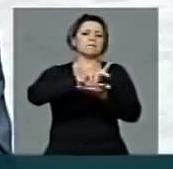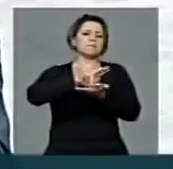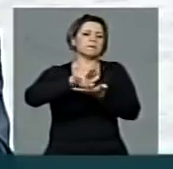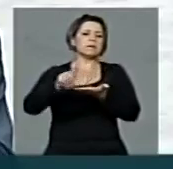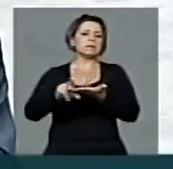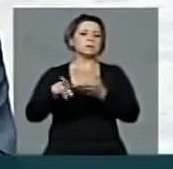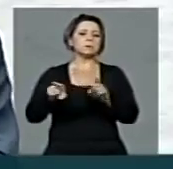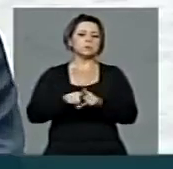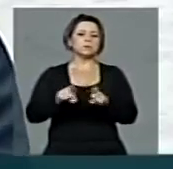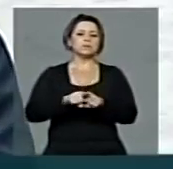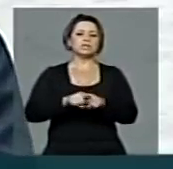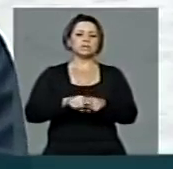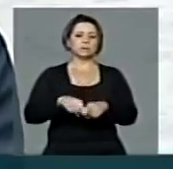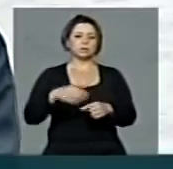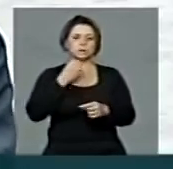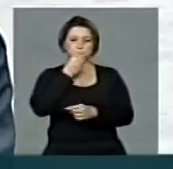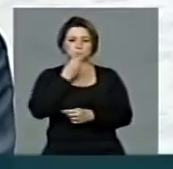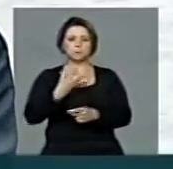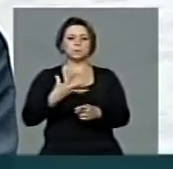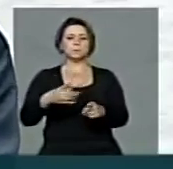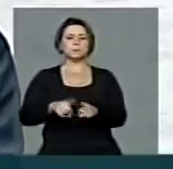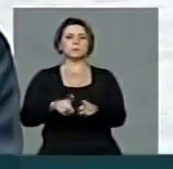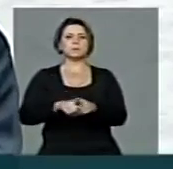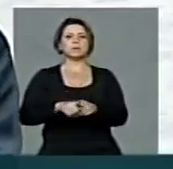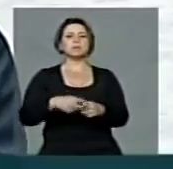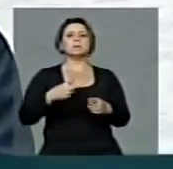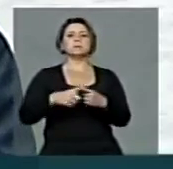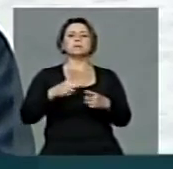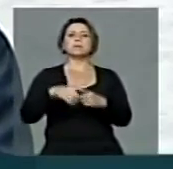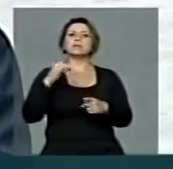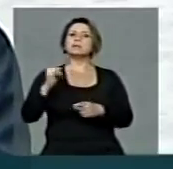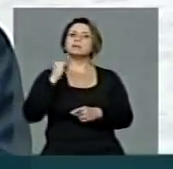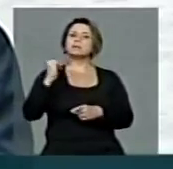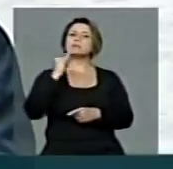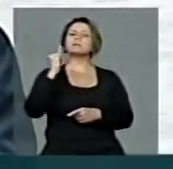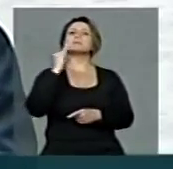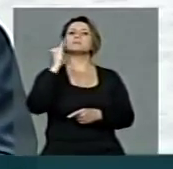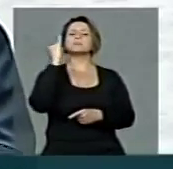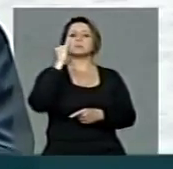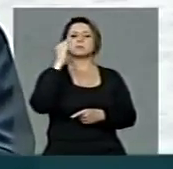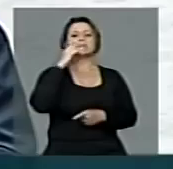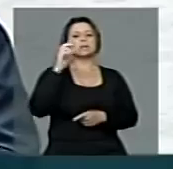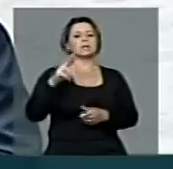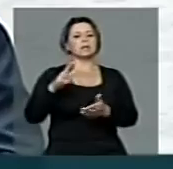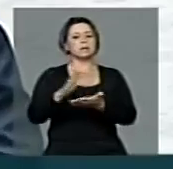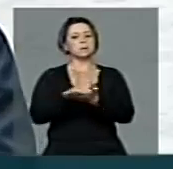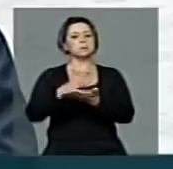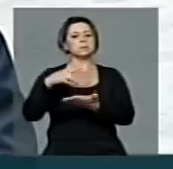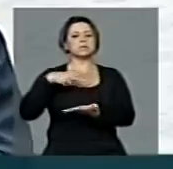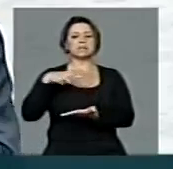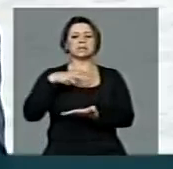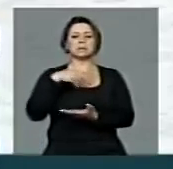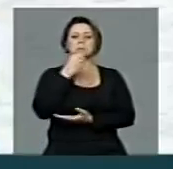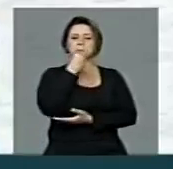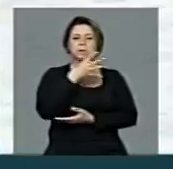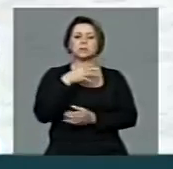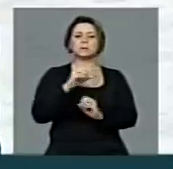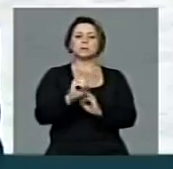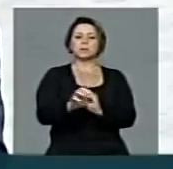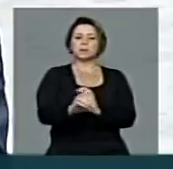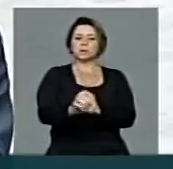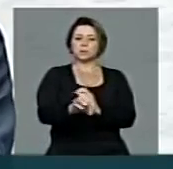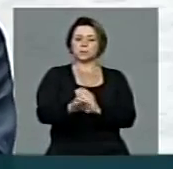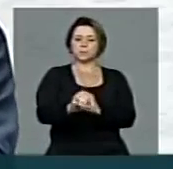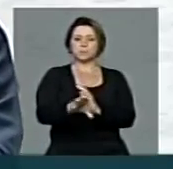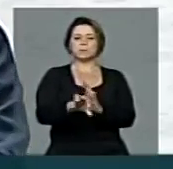de extrema qualidade e que fazem aquilo que é fundamental, a questão da inter-relação entre o ensino,